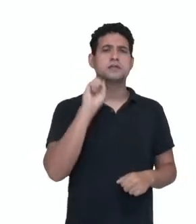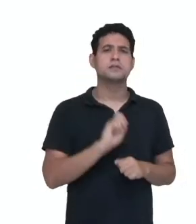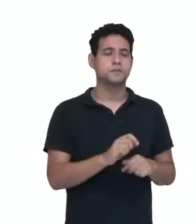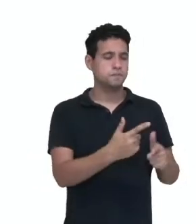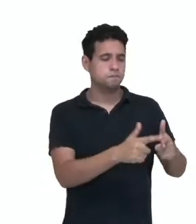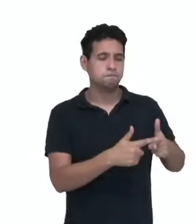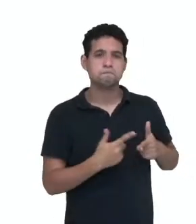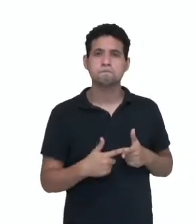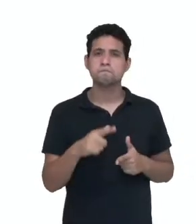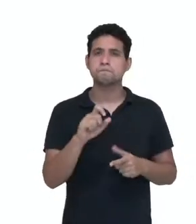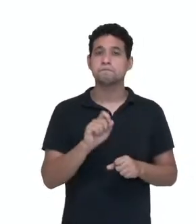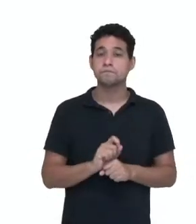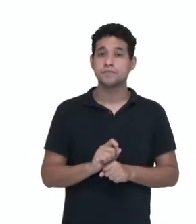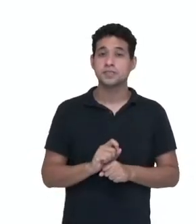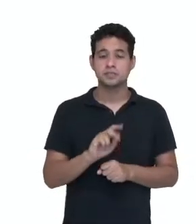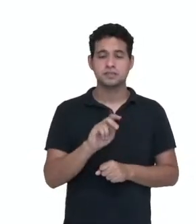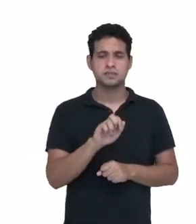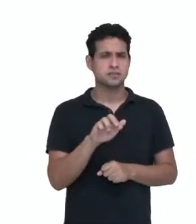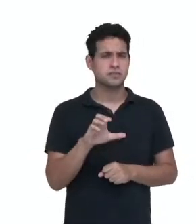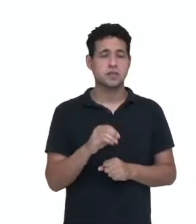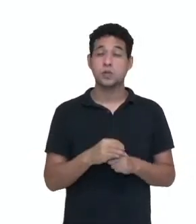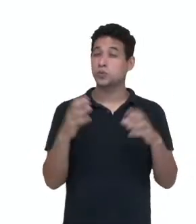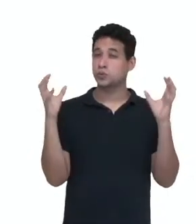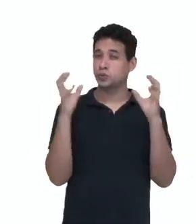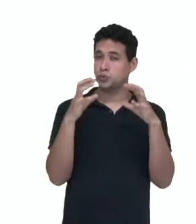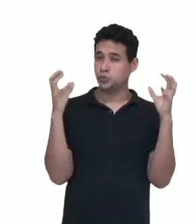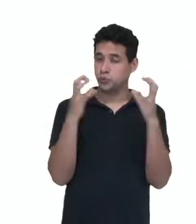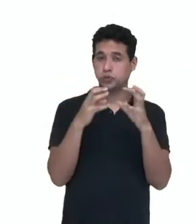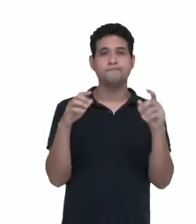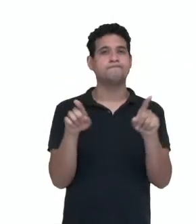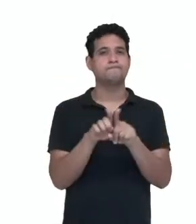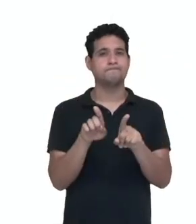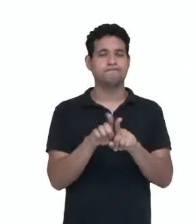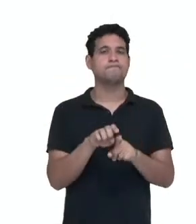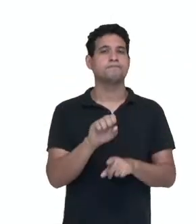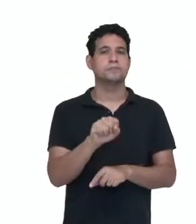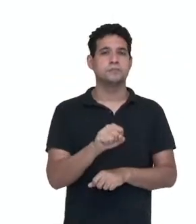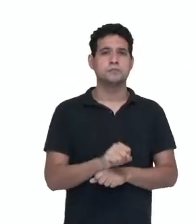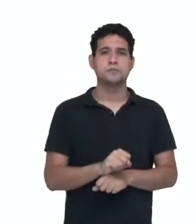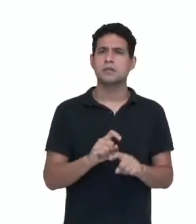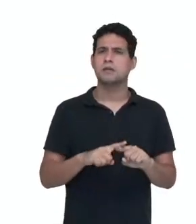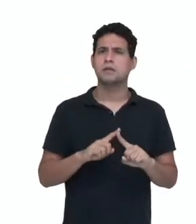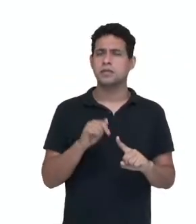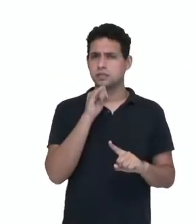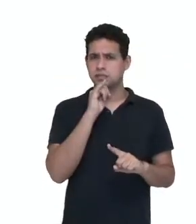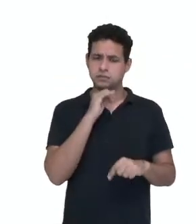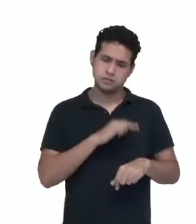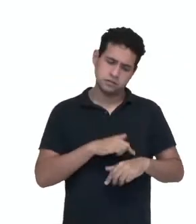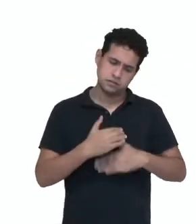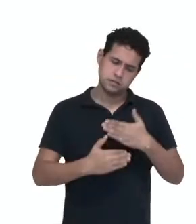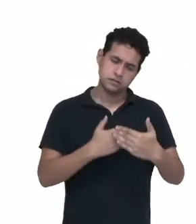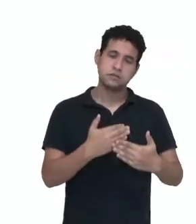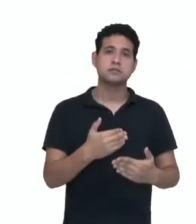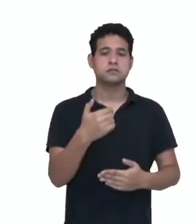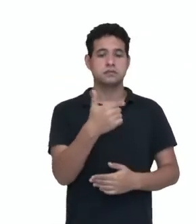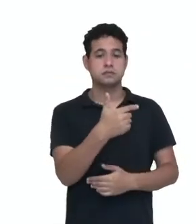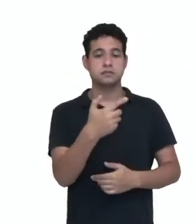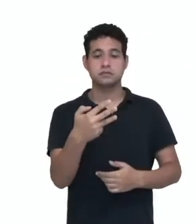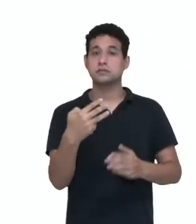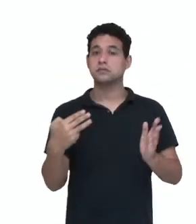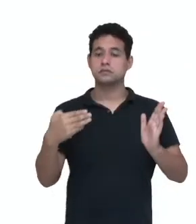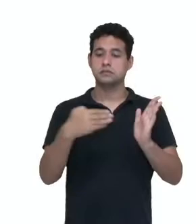de un verano cálido, lluvioso y muy húmedo. Então, nesse tempo aqui, 23 a 8